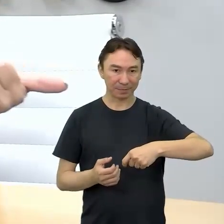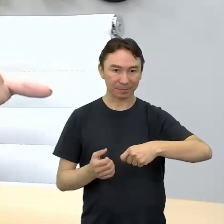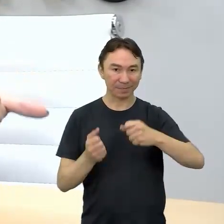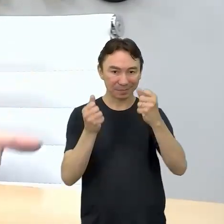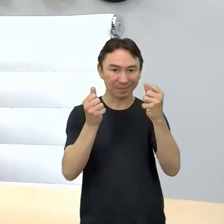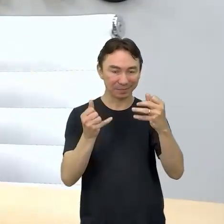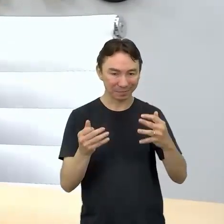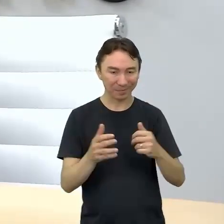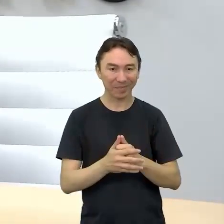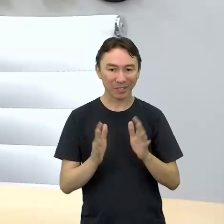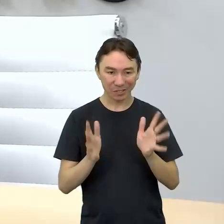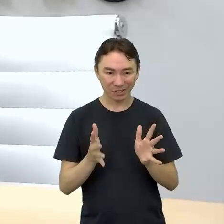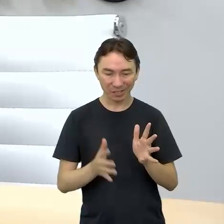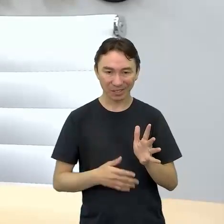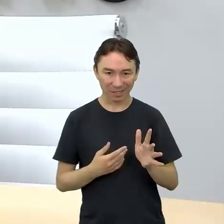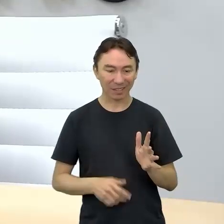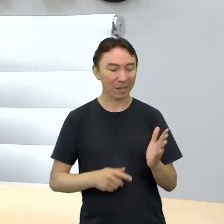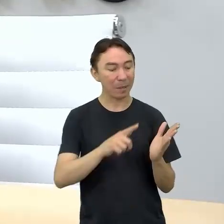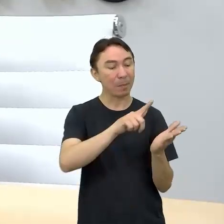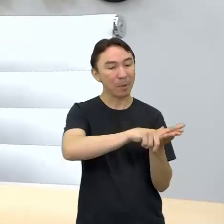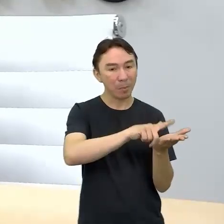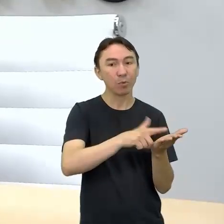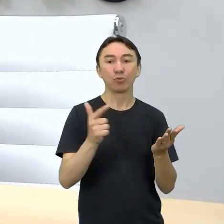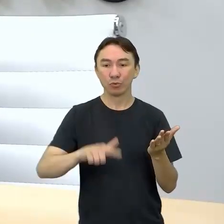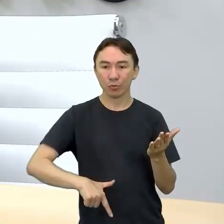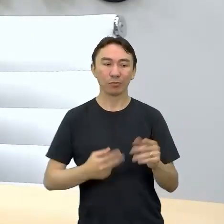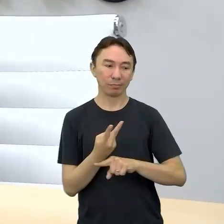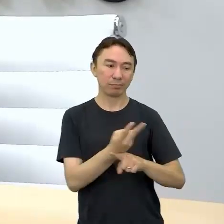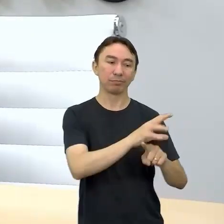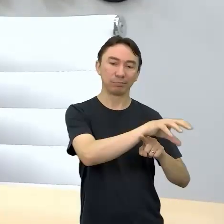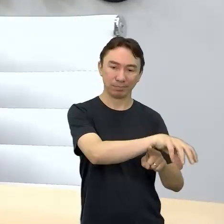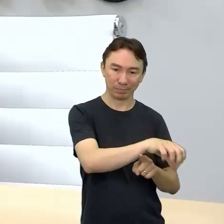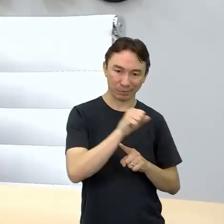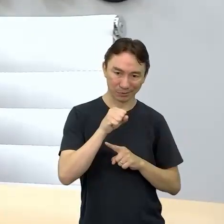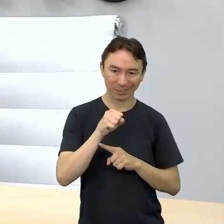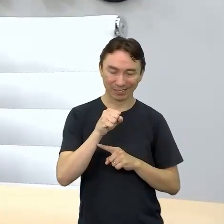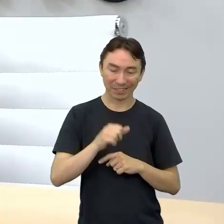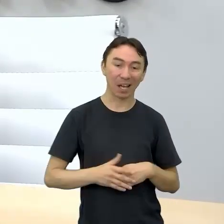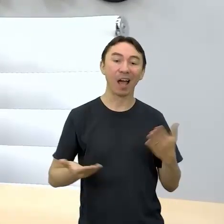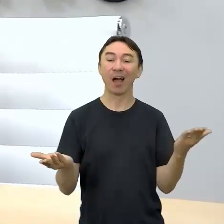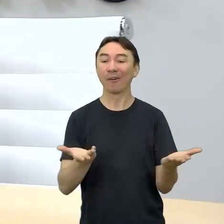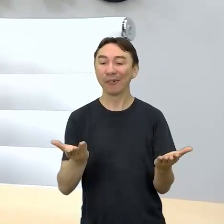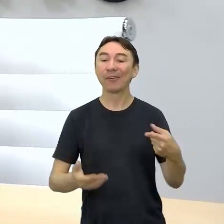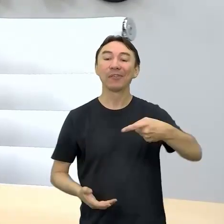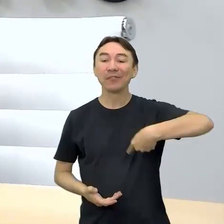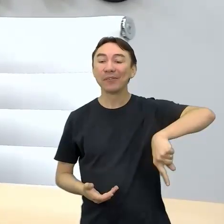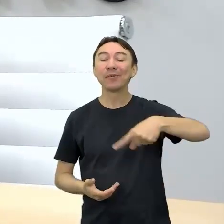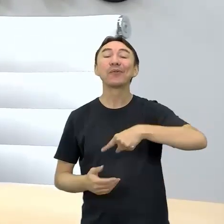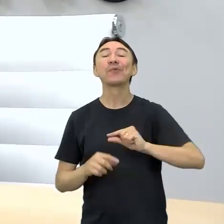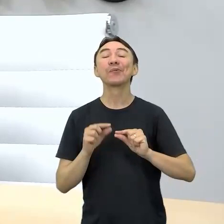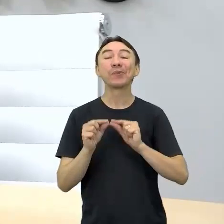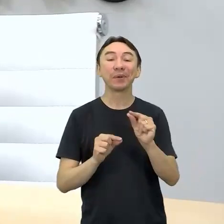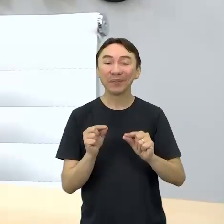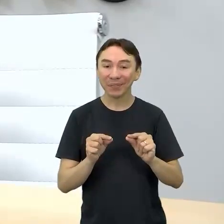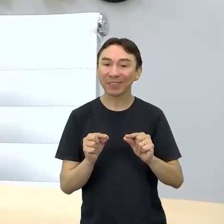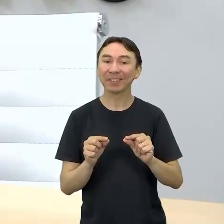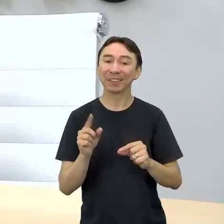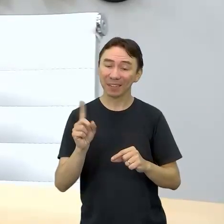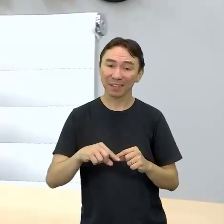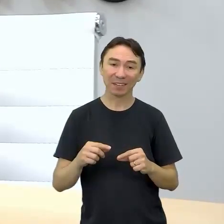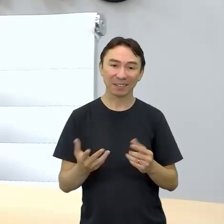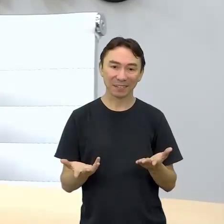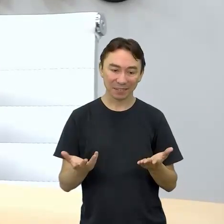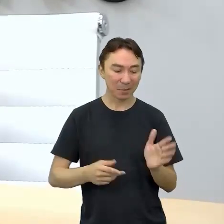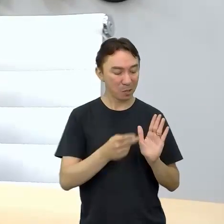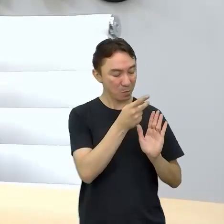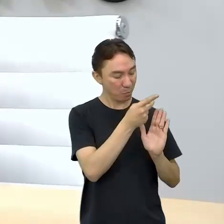revisitação do diário de bordo, já foi, né? Então, quero o próximo slide. E a gente vai, então, pessoal, entrar efetivamente na parte aí da construção aí